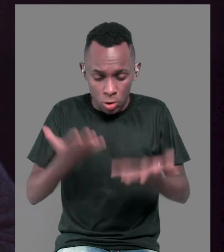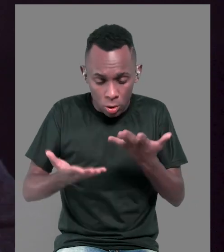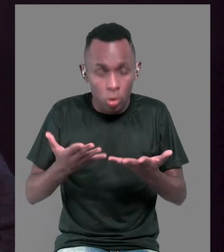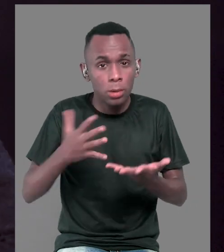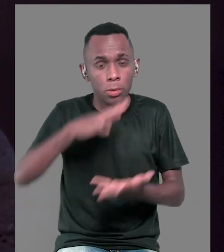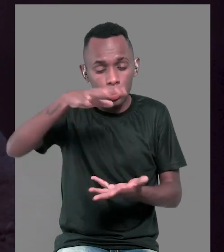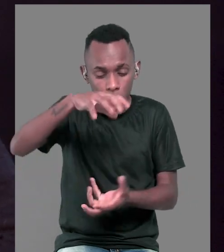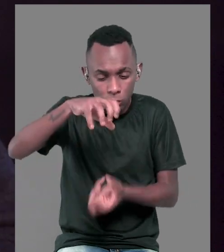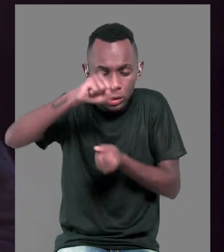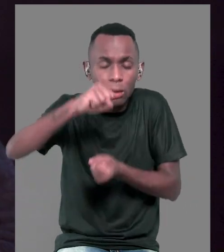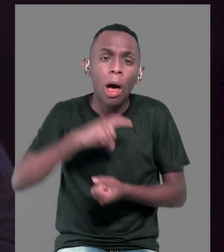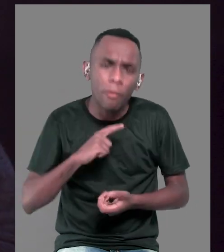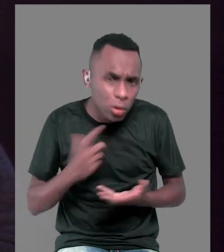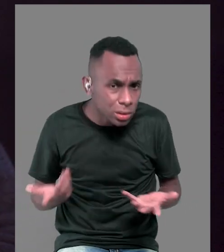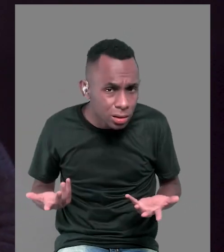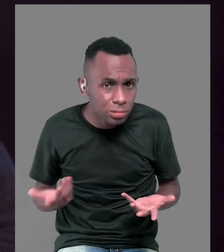sustentável?